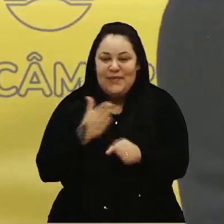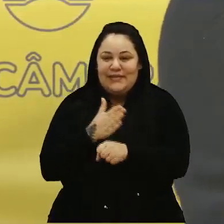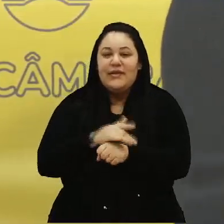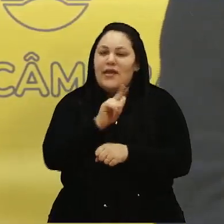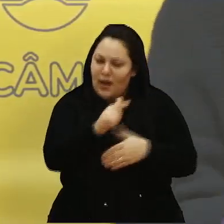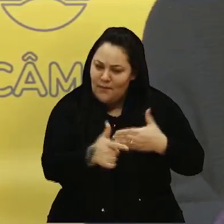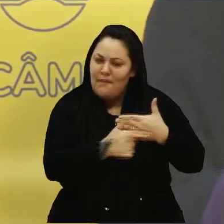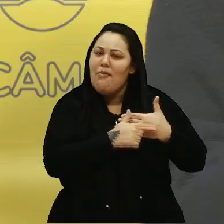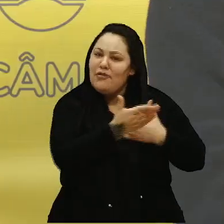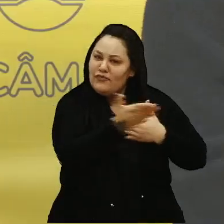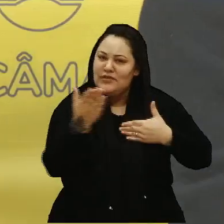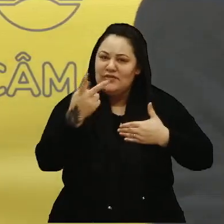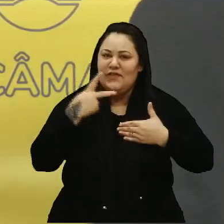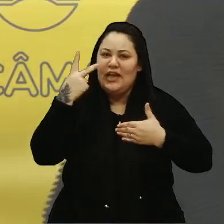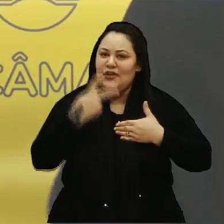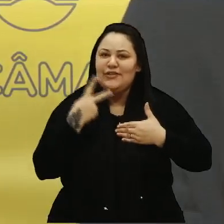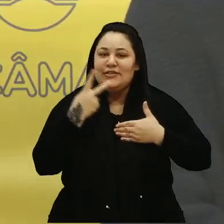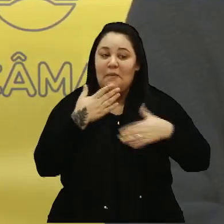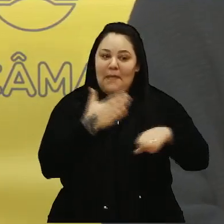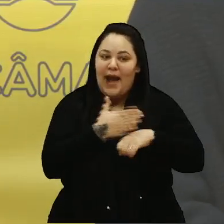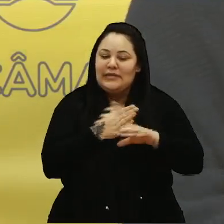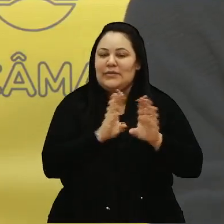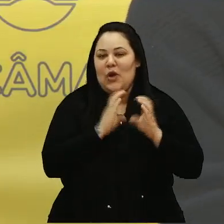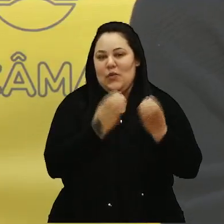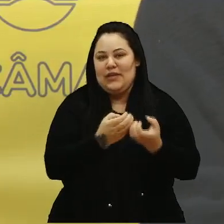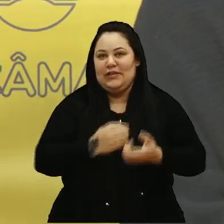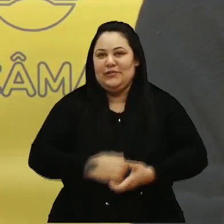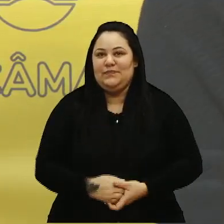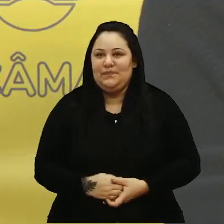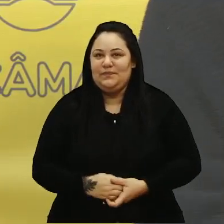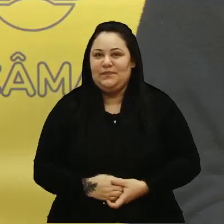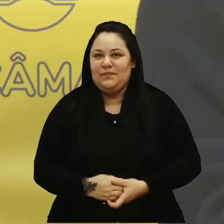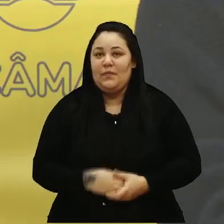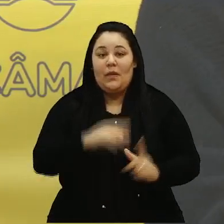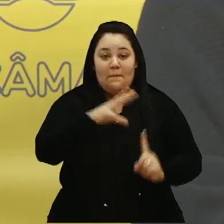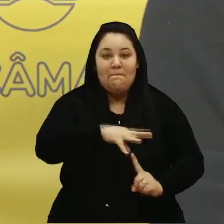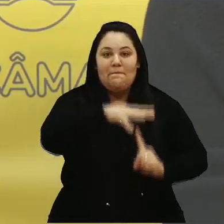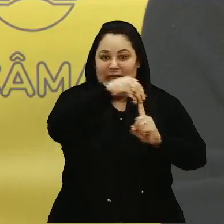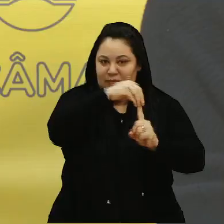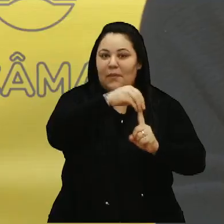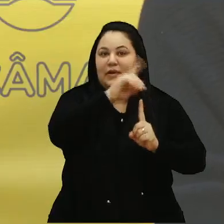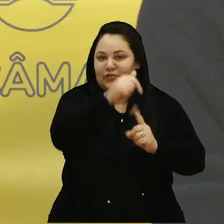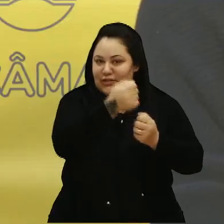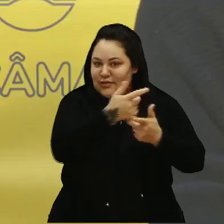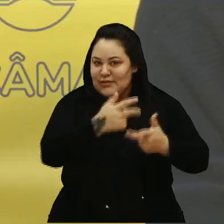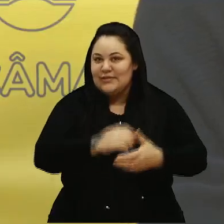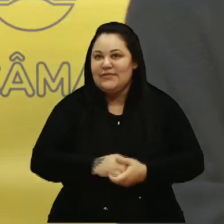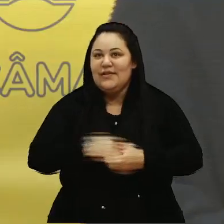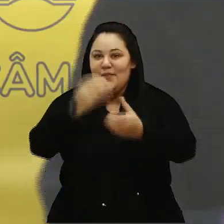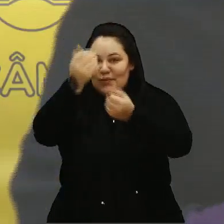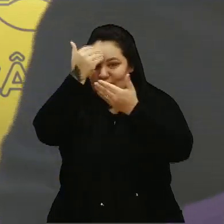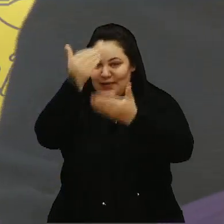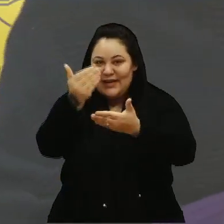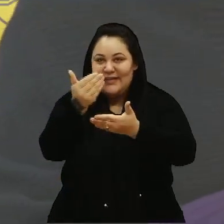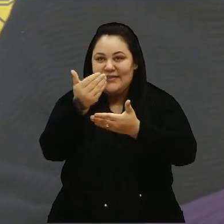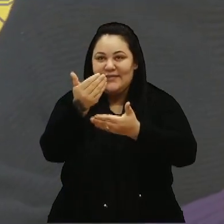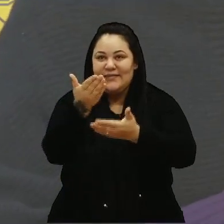mesmo, você já reforçou, né? Envolvem a comunidade. Principalmente isso, né? Muito obrigada,